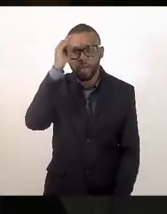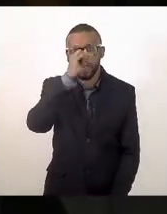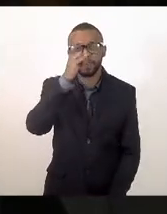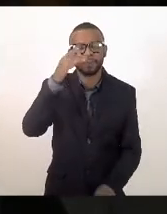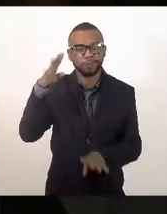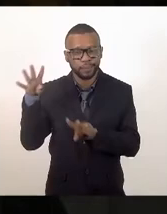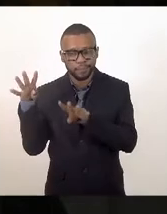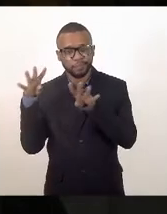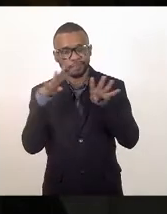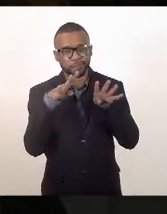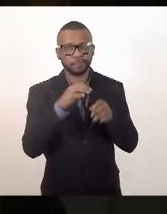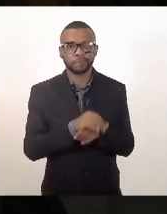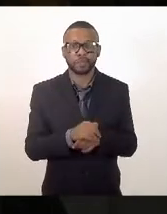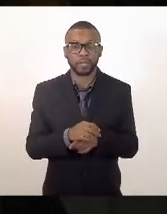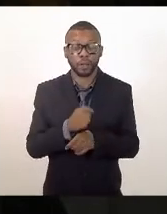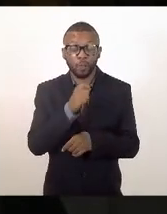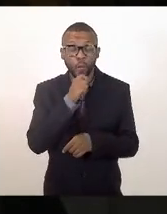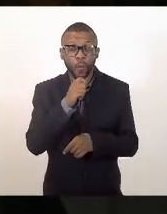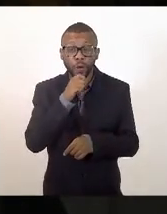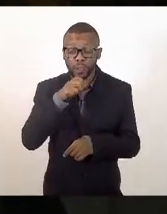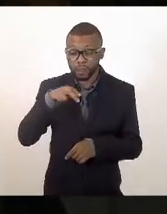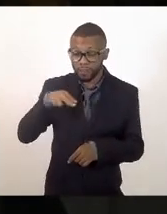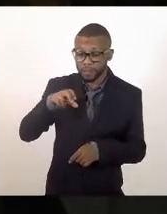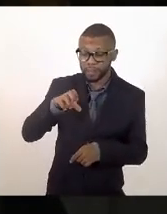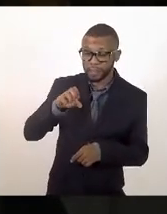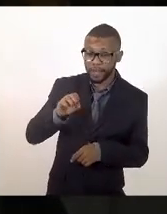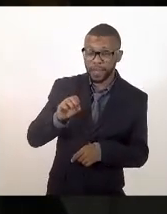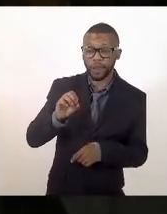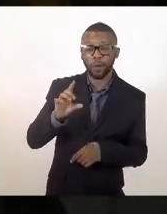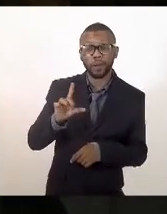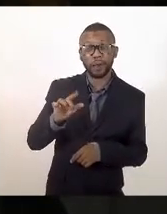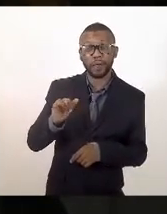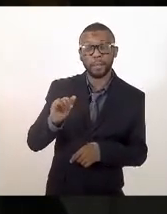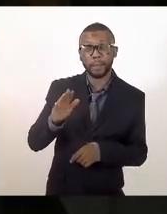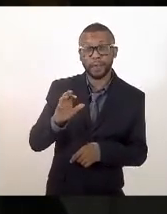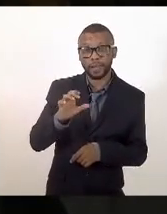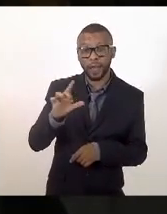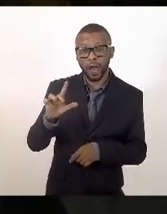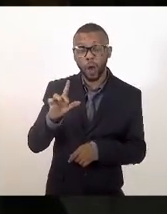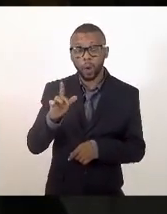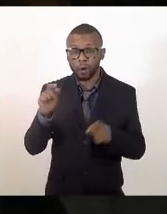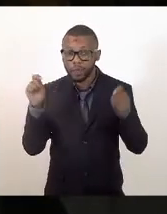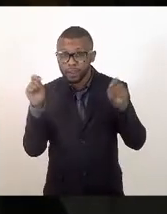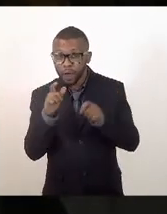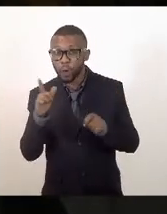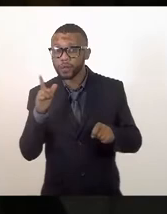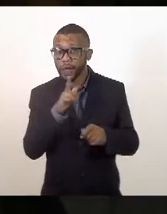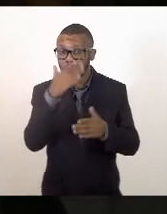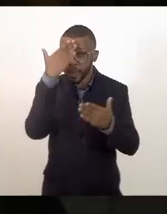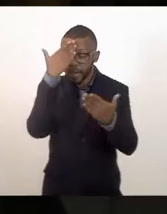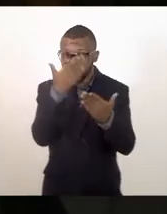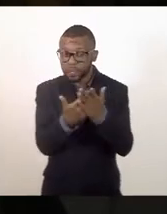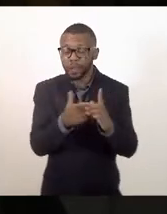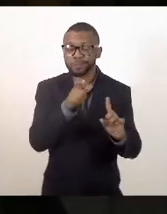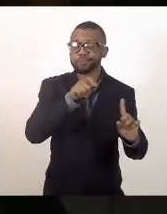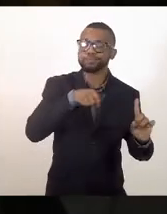Nem os neoliberais conseguem mais acreditar no Paulo